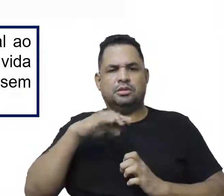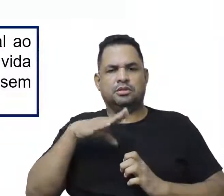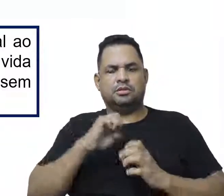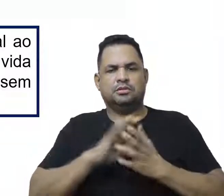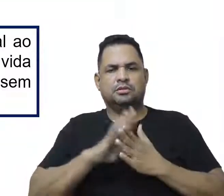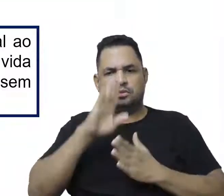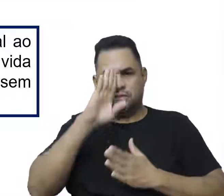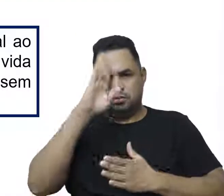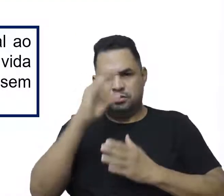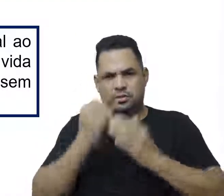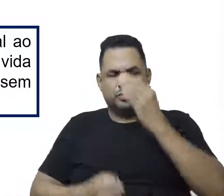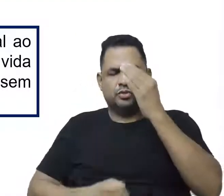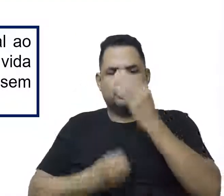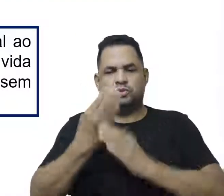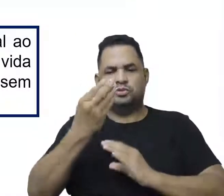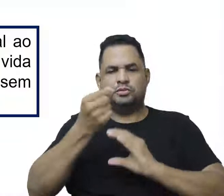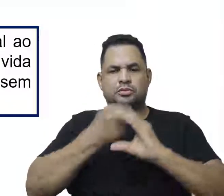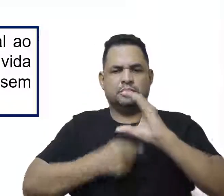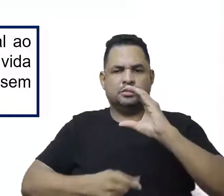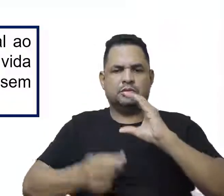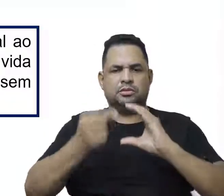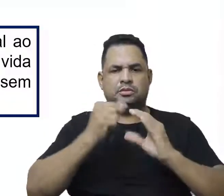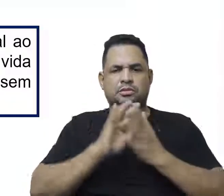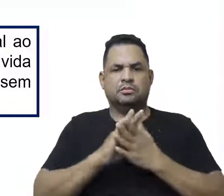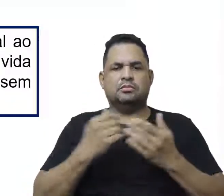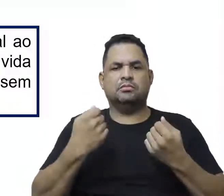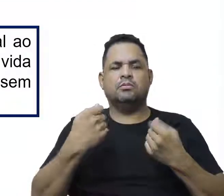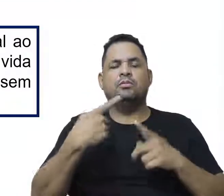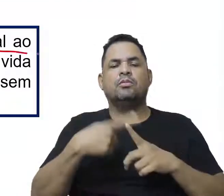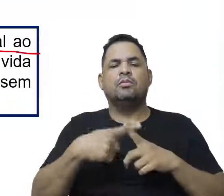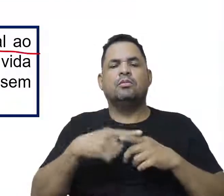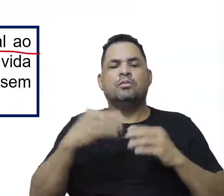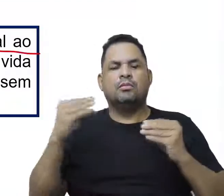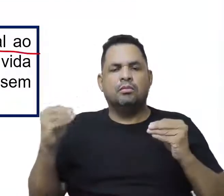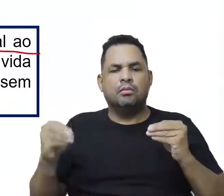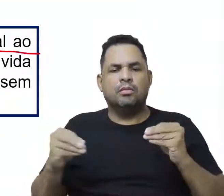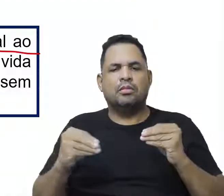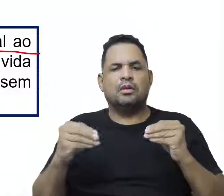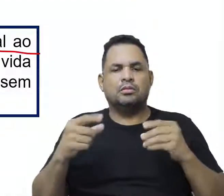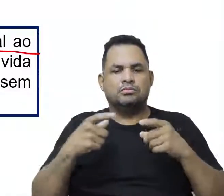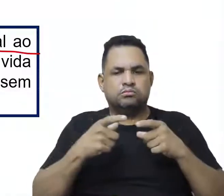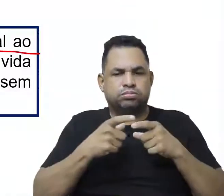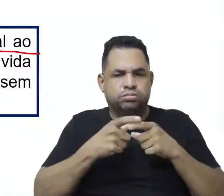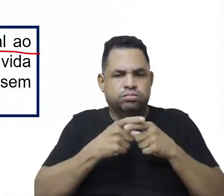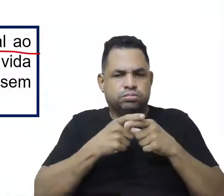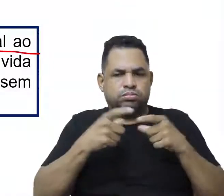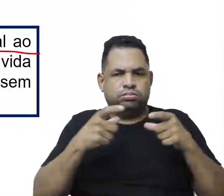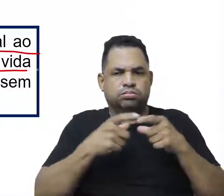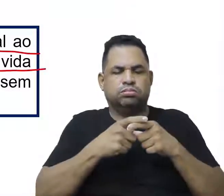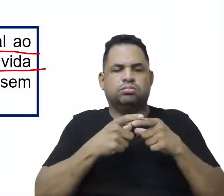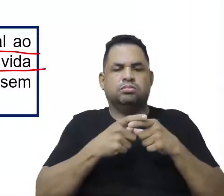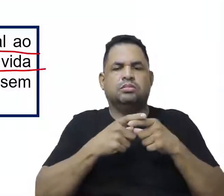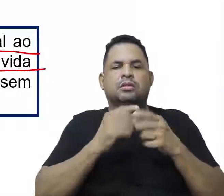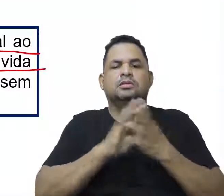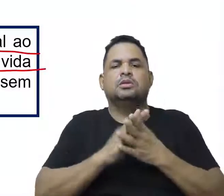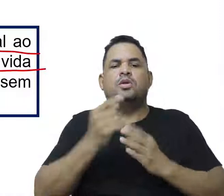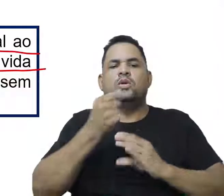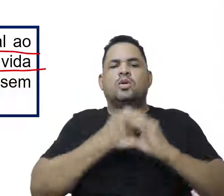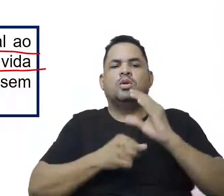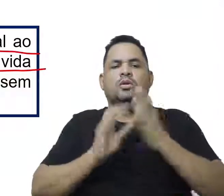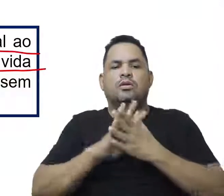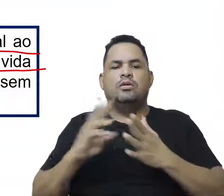para o surgimento do capitalismo pois propiciou maior acumulação de Capital ao valorizar o trabalho